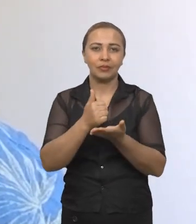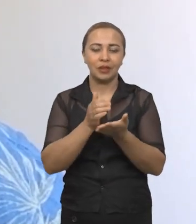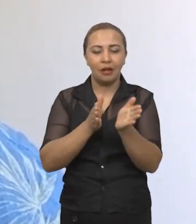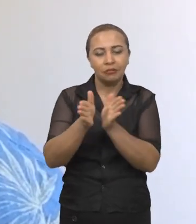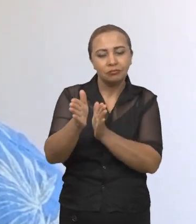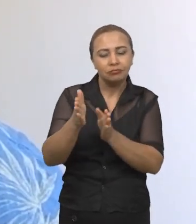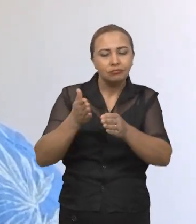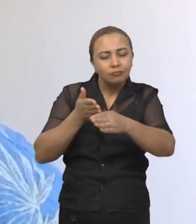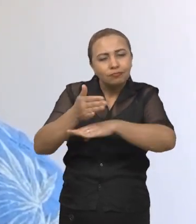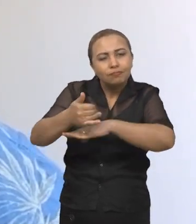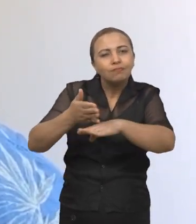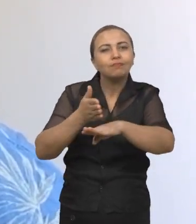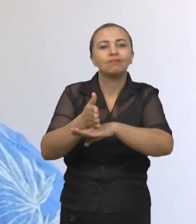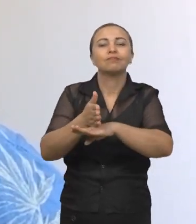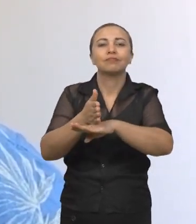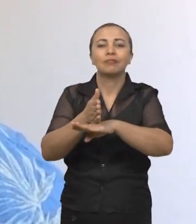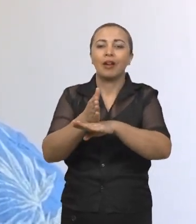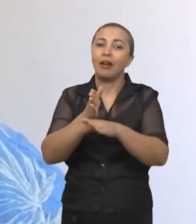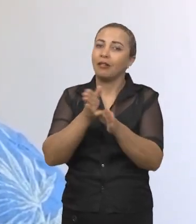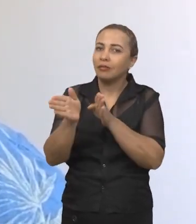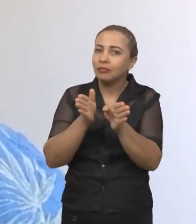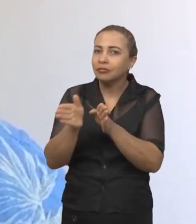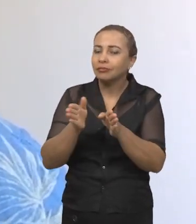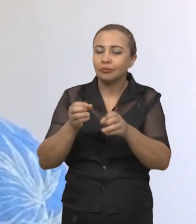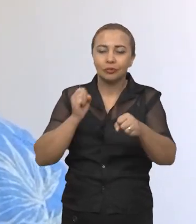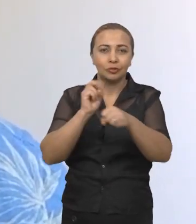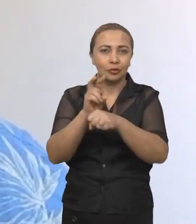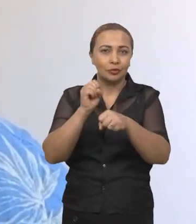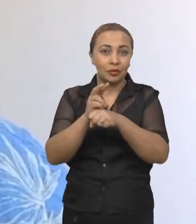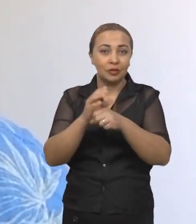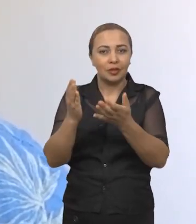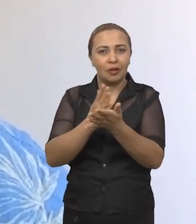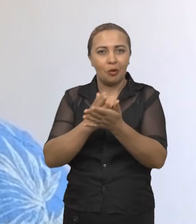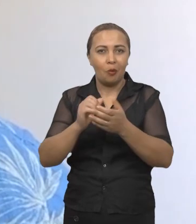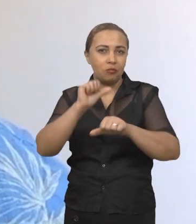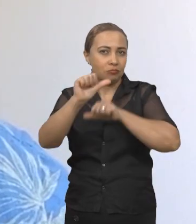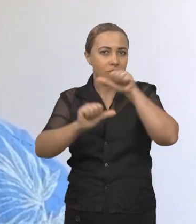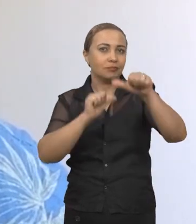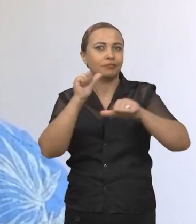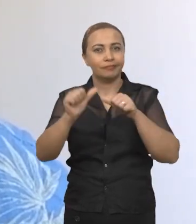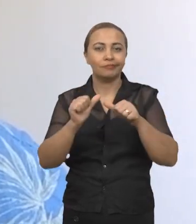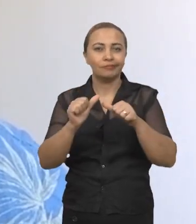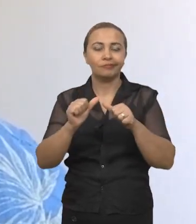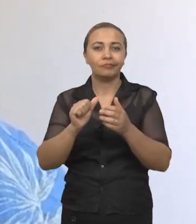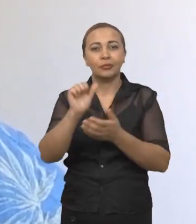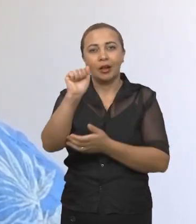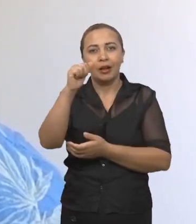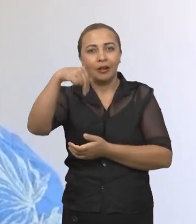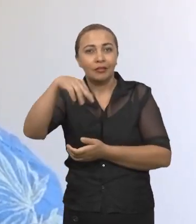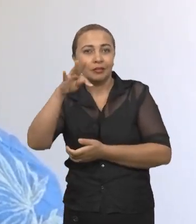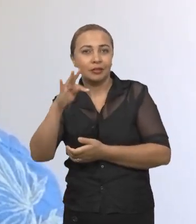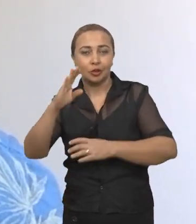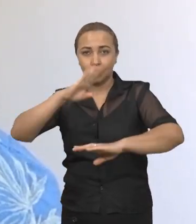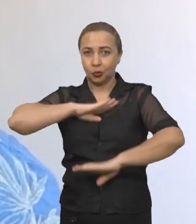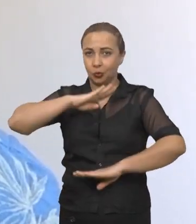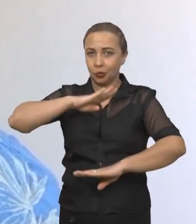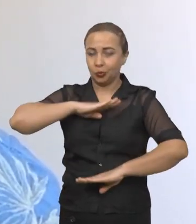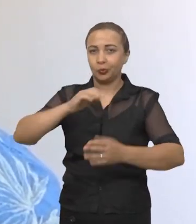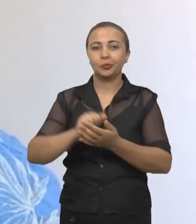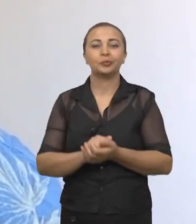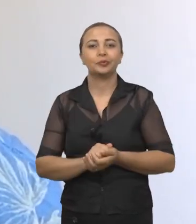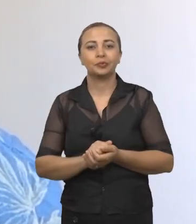na interação entre o vírus e algum modificador do sensor, geralmente um anticorpo, na presença do